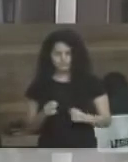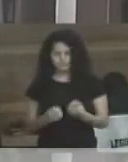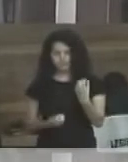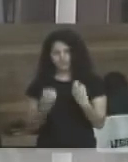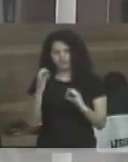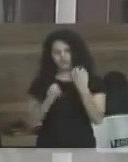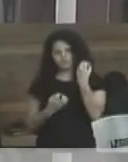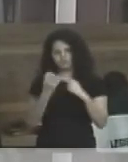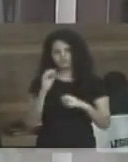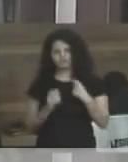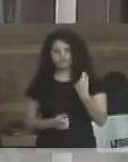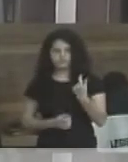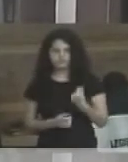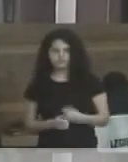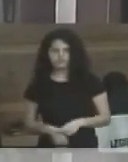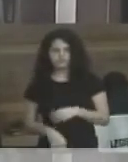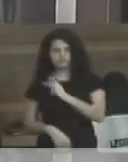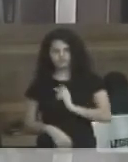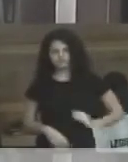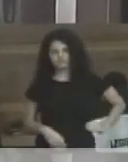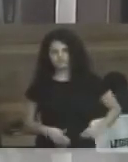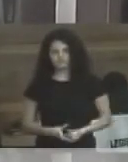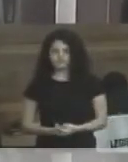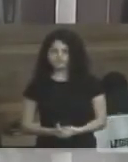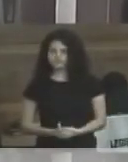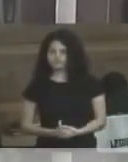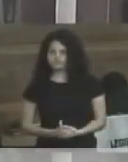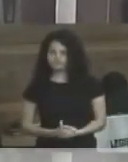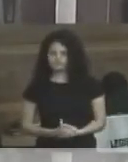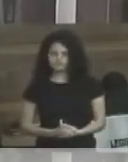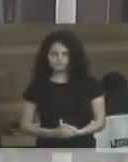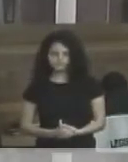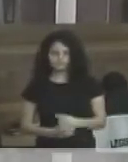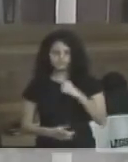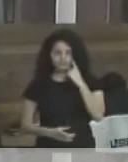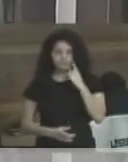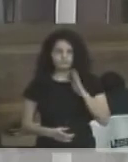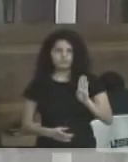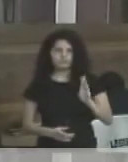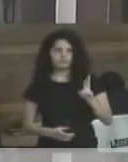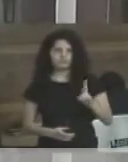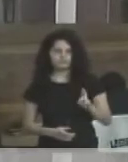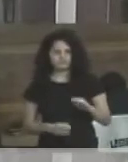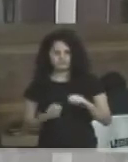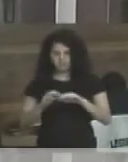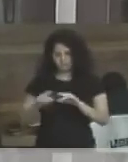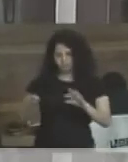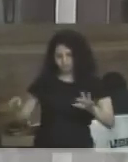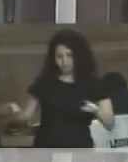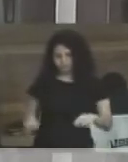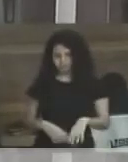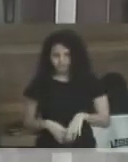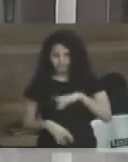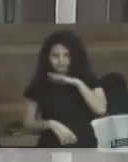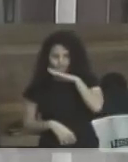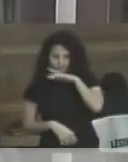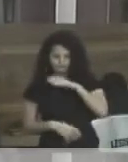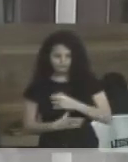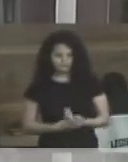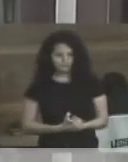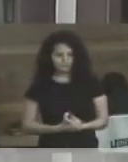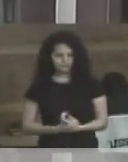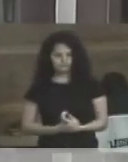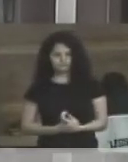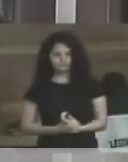ninguém, porque a gente não vê o retorno disso nos serviços. Haja visto a nossa BR aqui, que é toda esburacada, toda o asfalto da